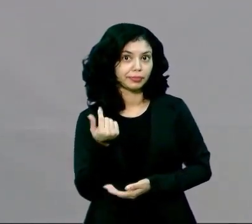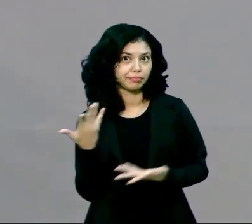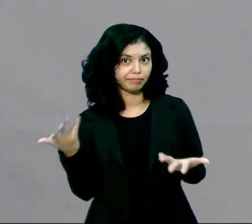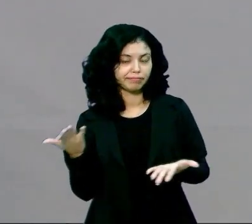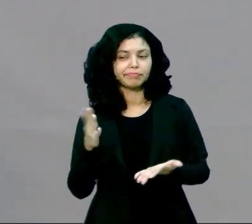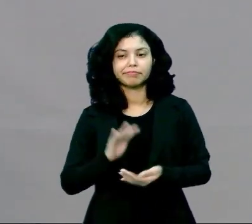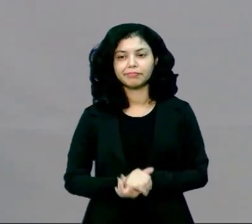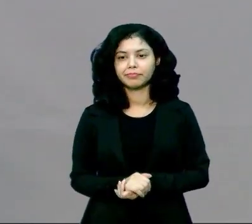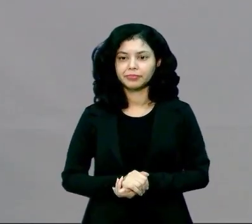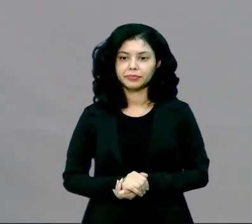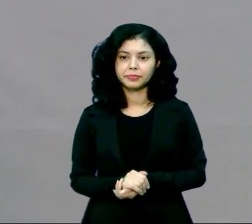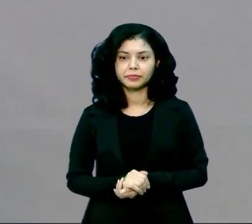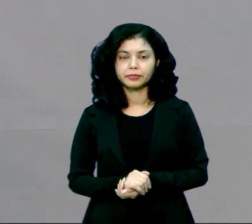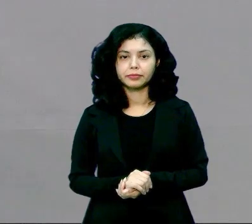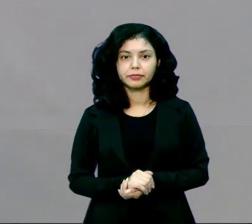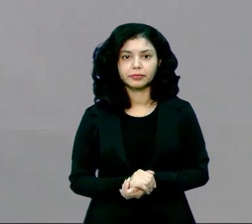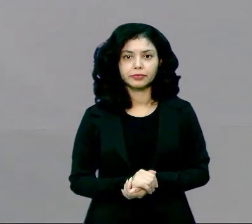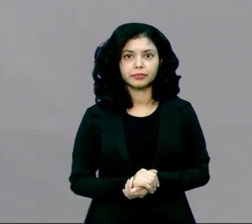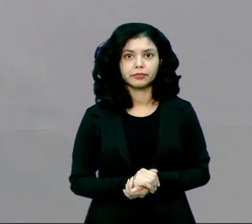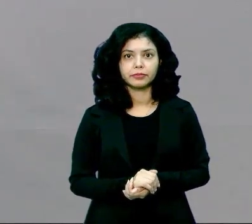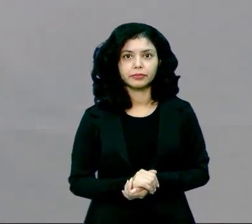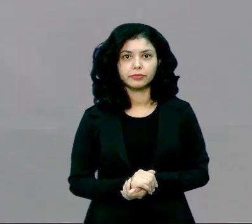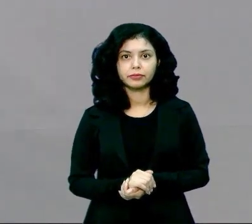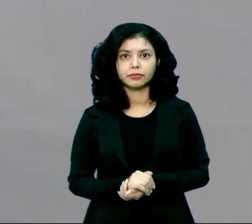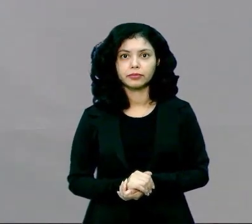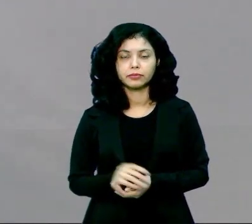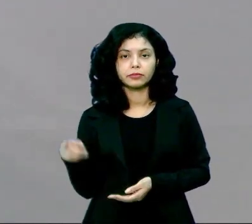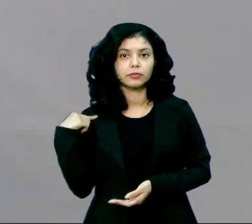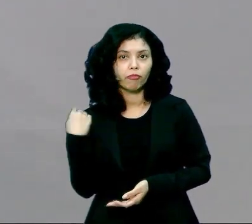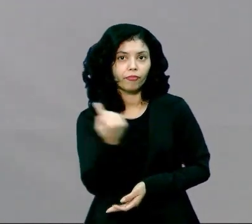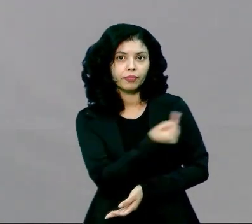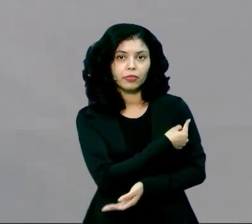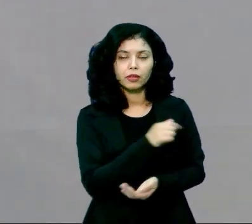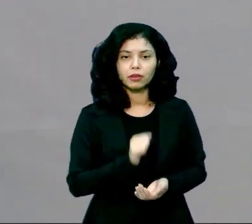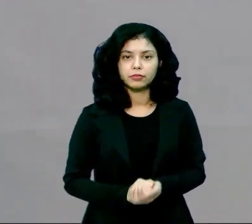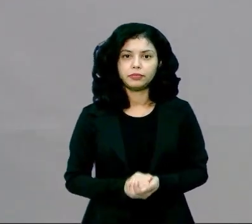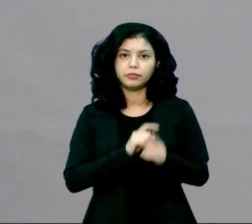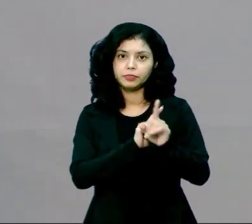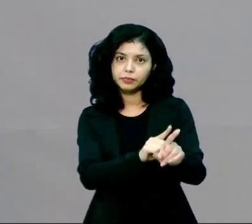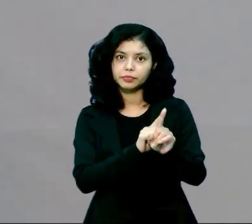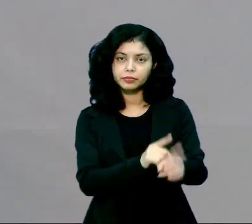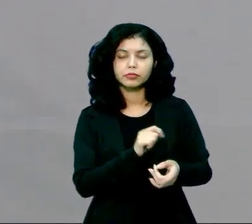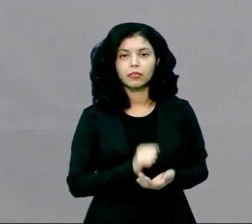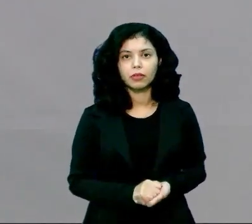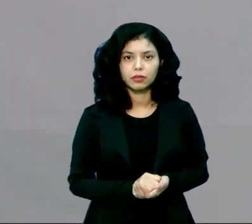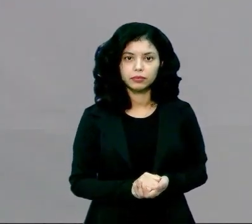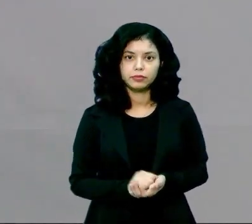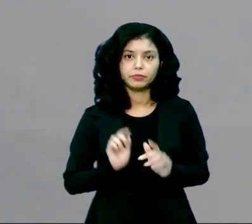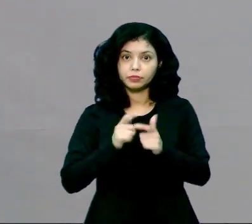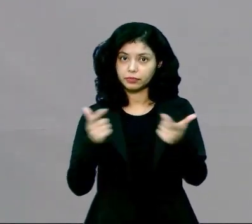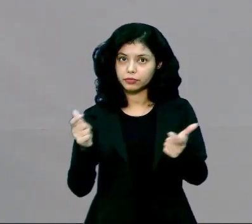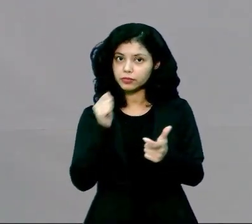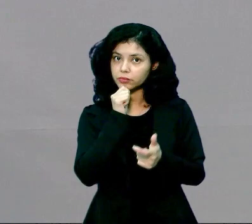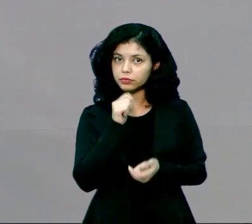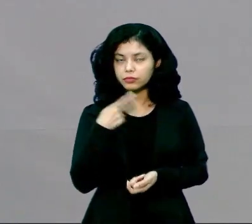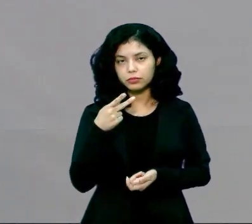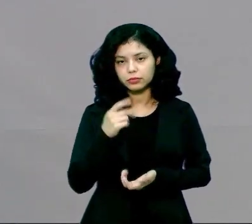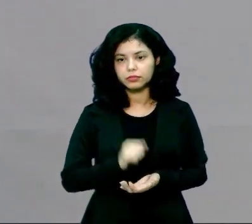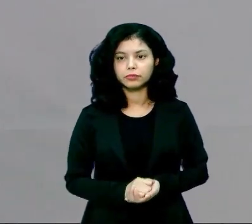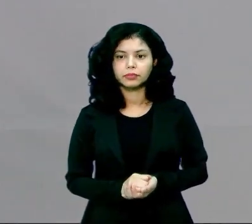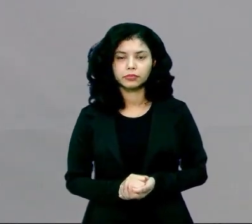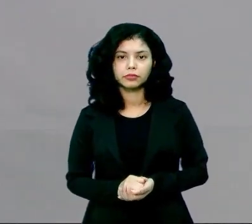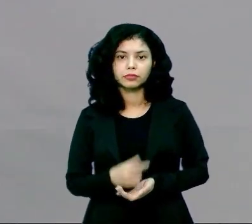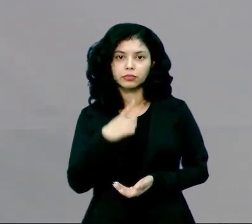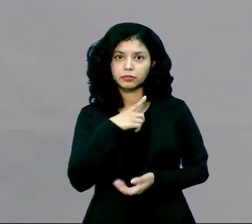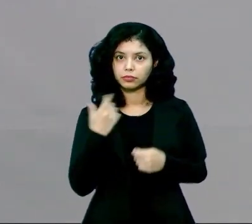dinheiro, tempo ele é o nosso, né? É o nosso guia maior, digo assim, né? Porque a